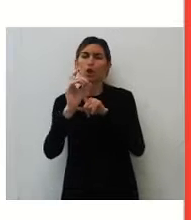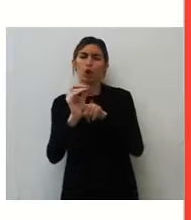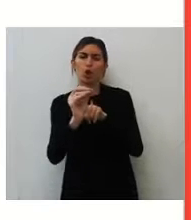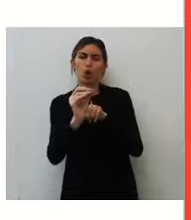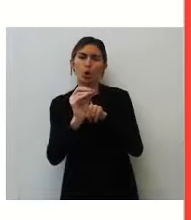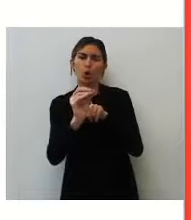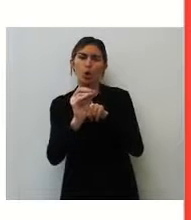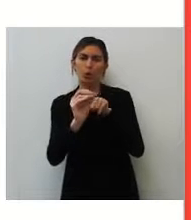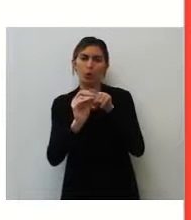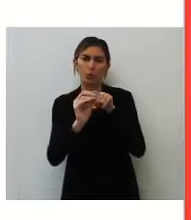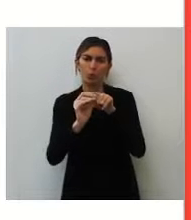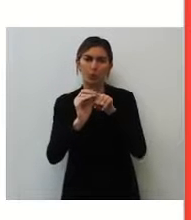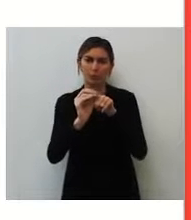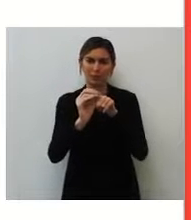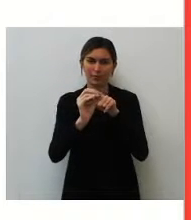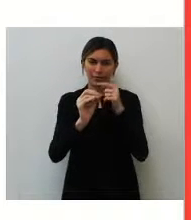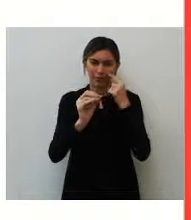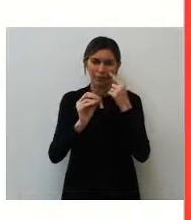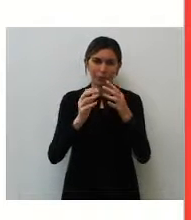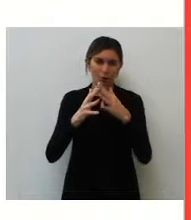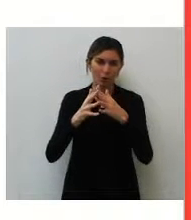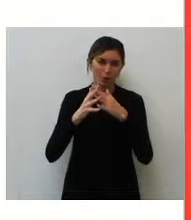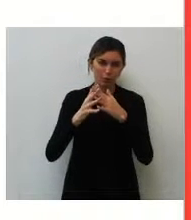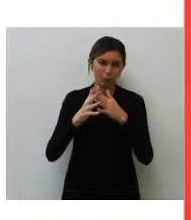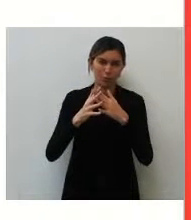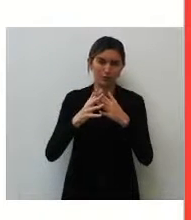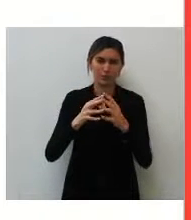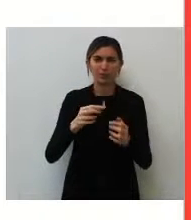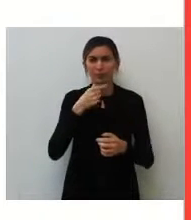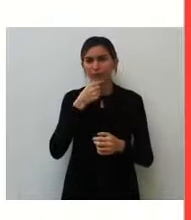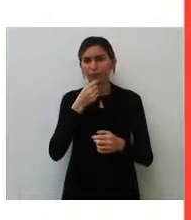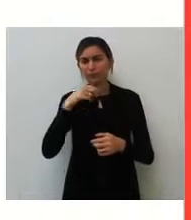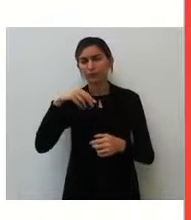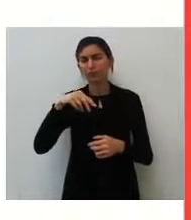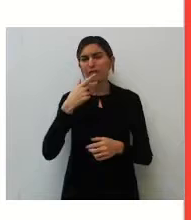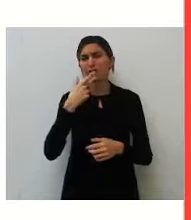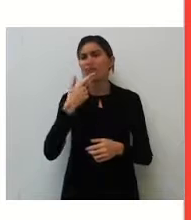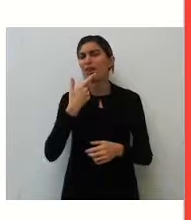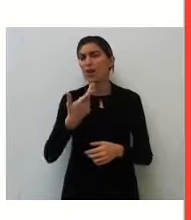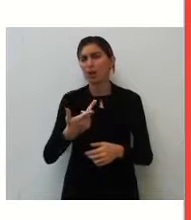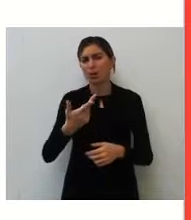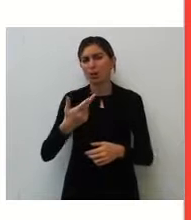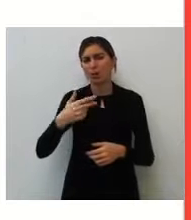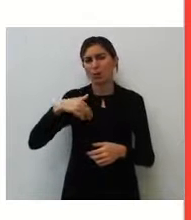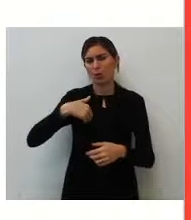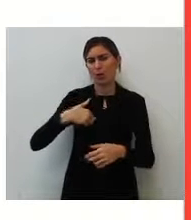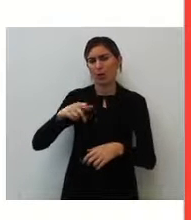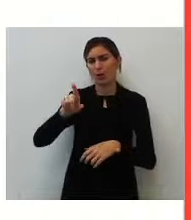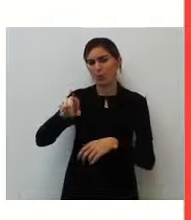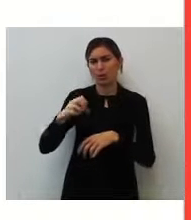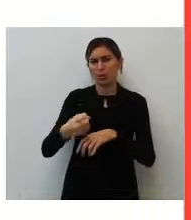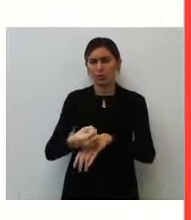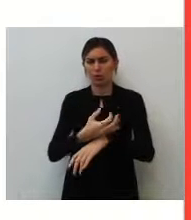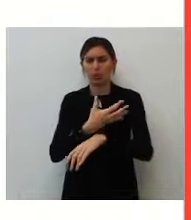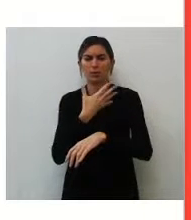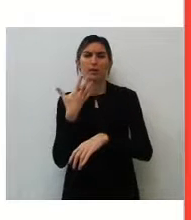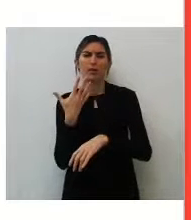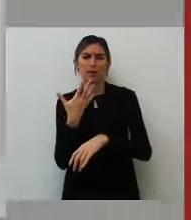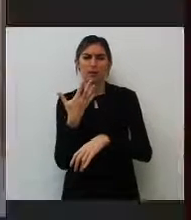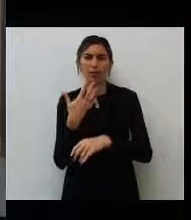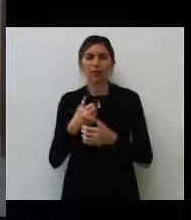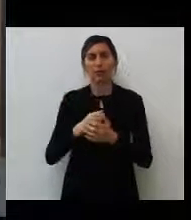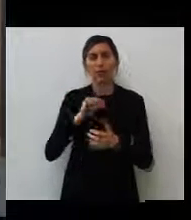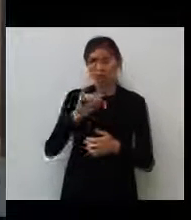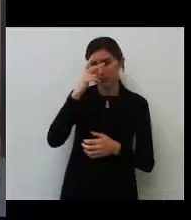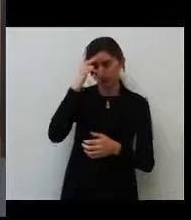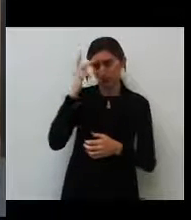querido ali o vocativo né para confundir a gente no masculino falou nem falou emocionada então